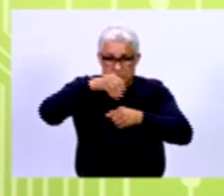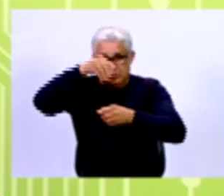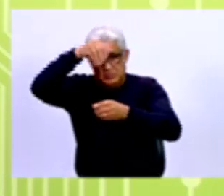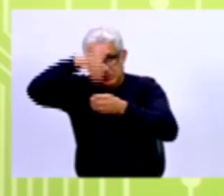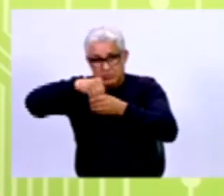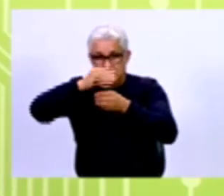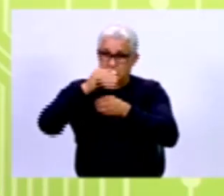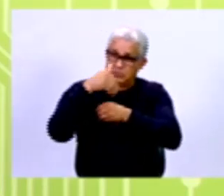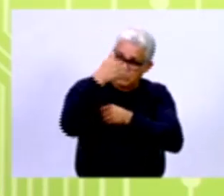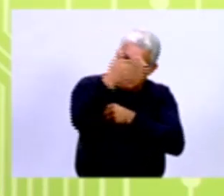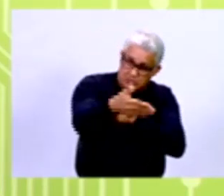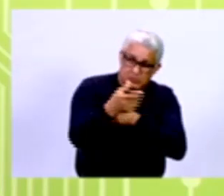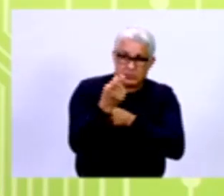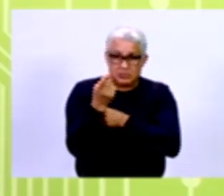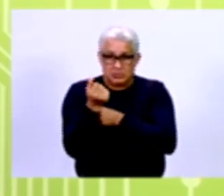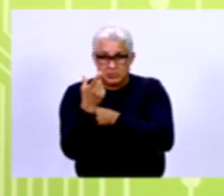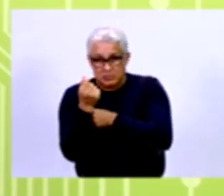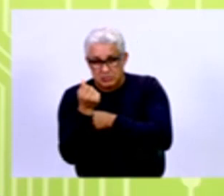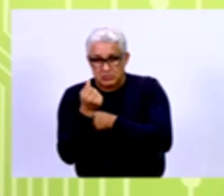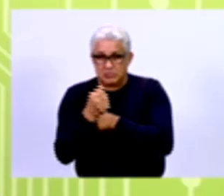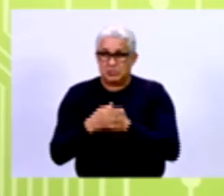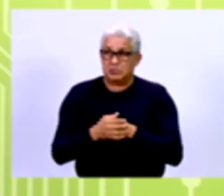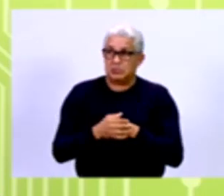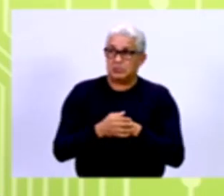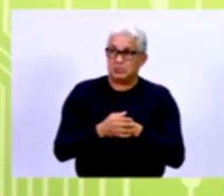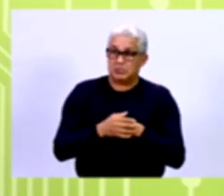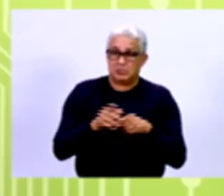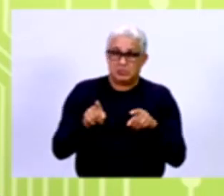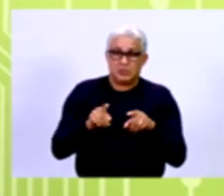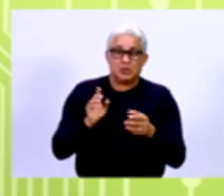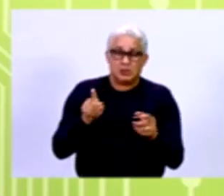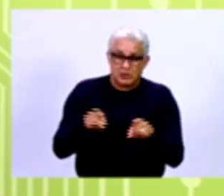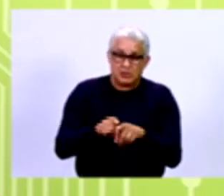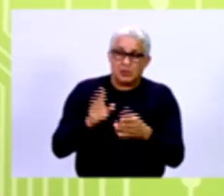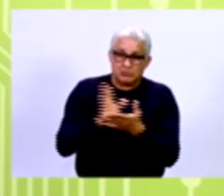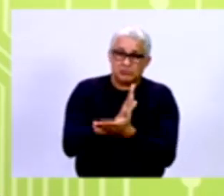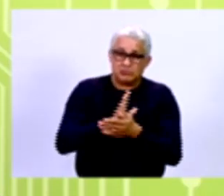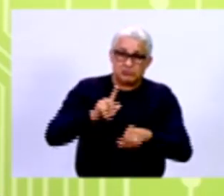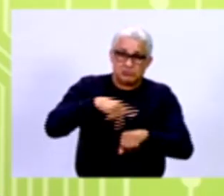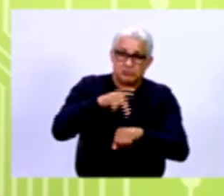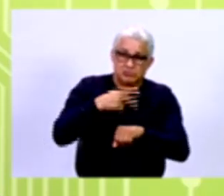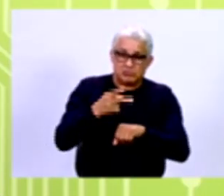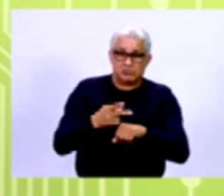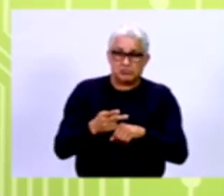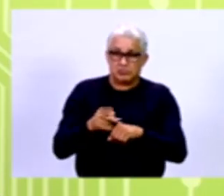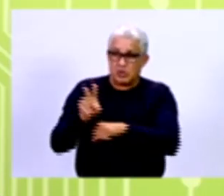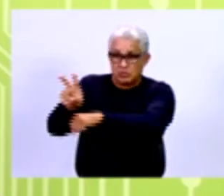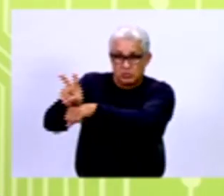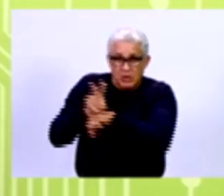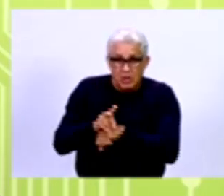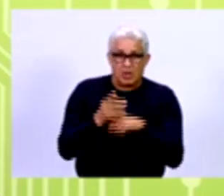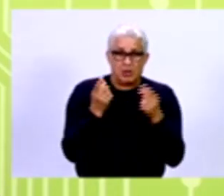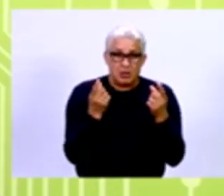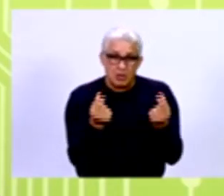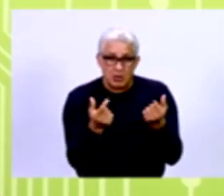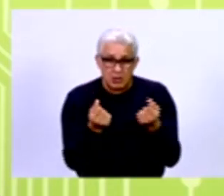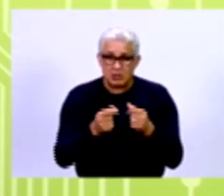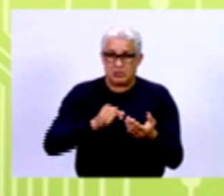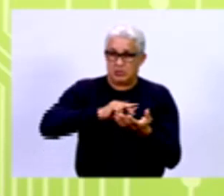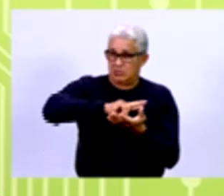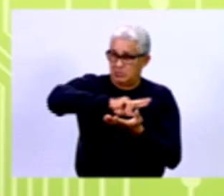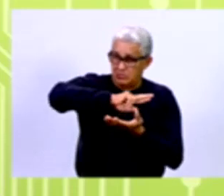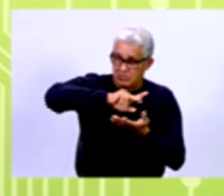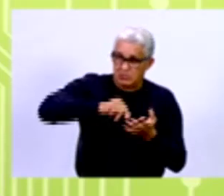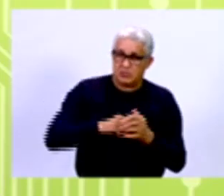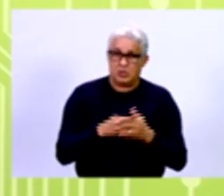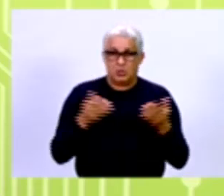investimento de multinacionais nos demais países, empréstimos, financiamento, etc. Então, hoje,